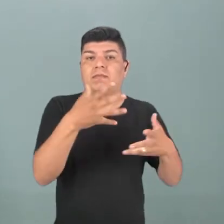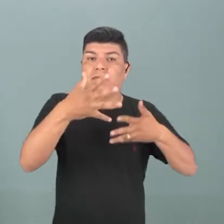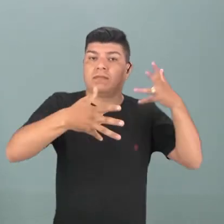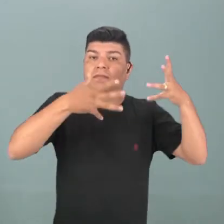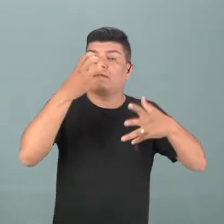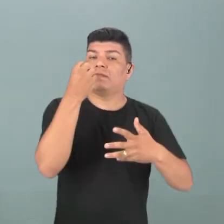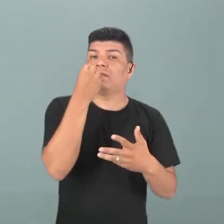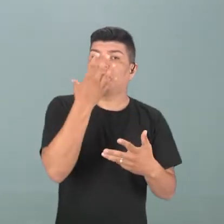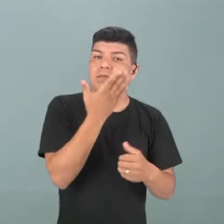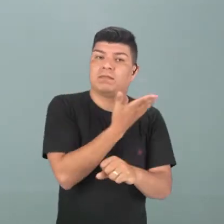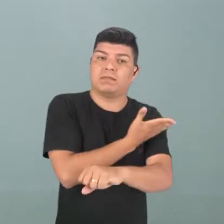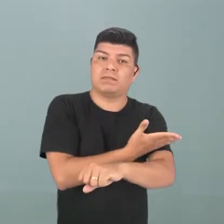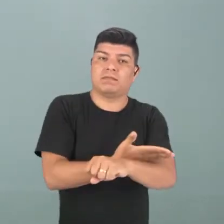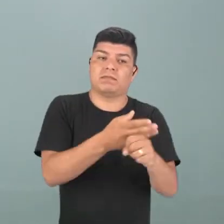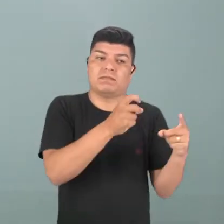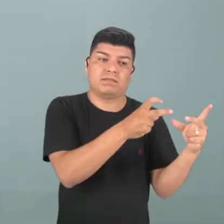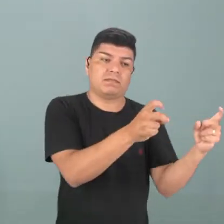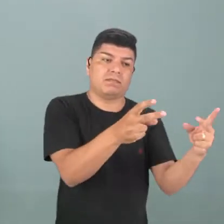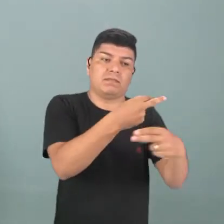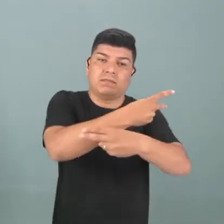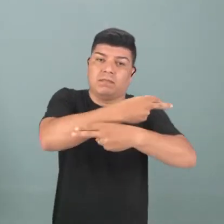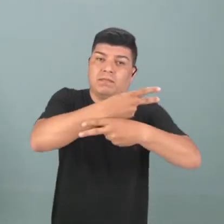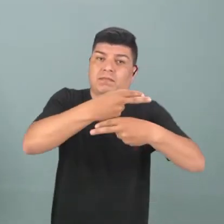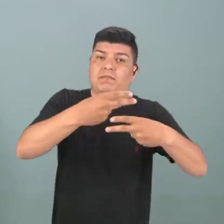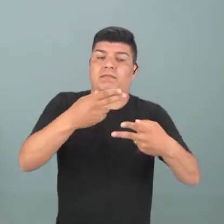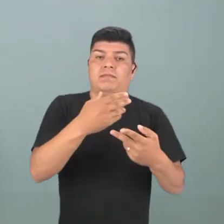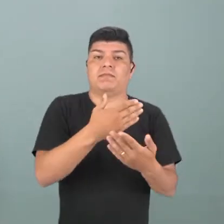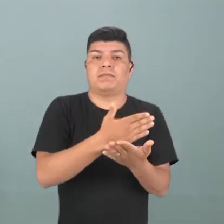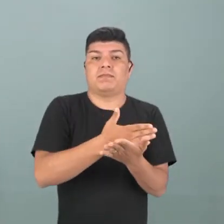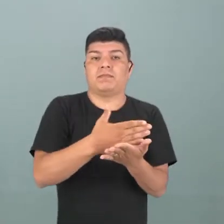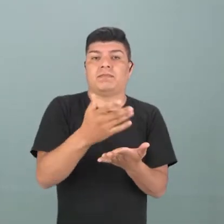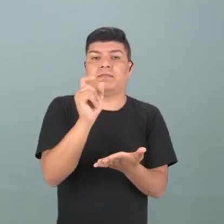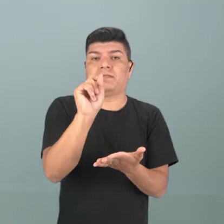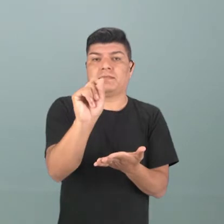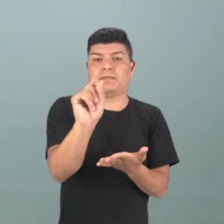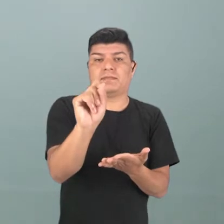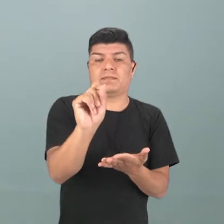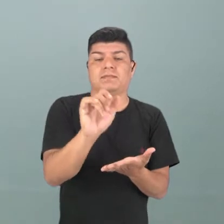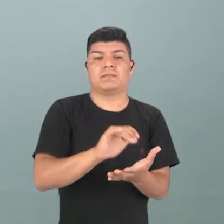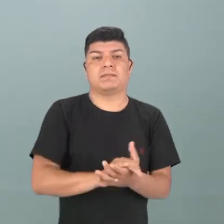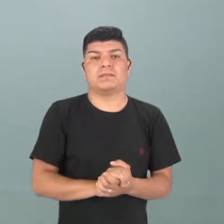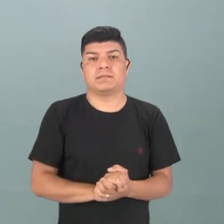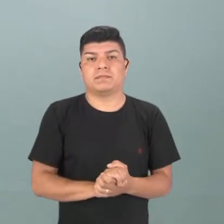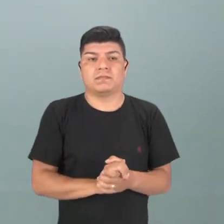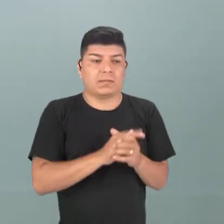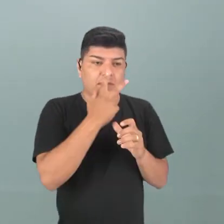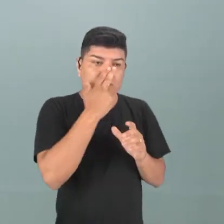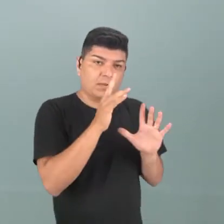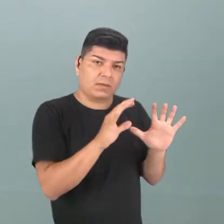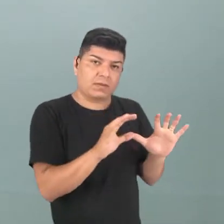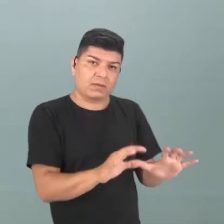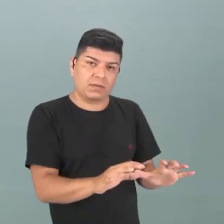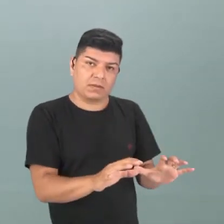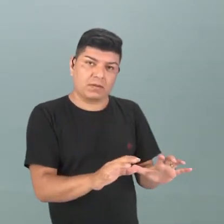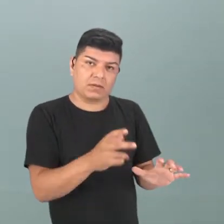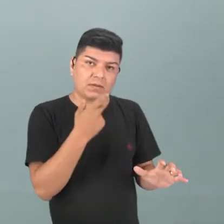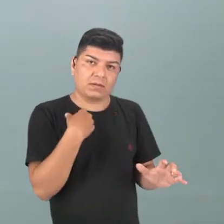tudo, acostumada a vender os seus produtos, e elas começam o quê? Elas começam a ficar como? Vão